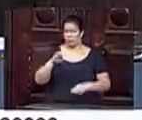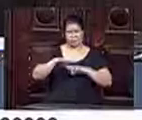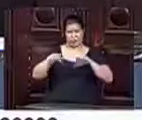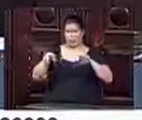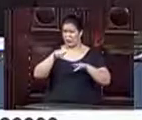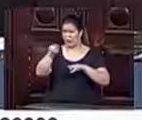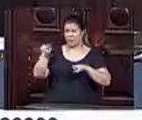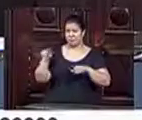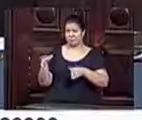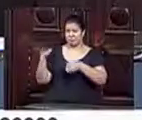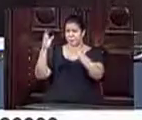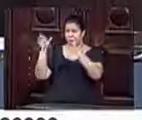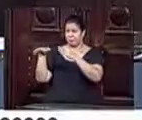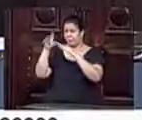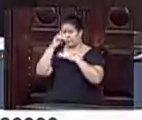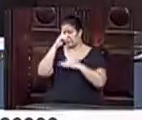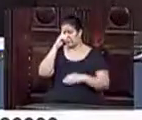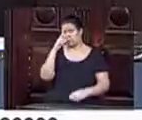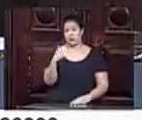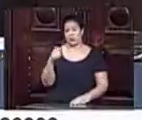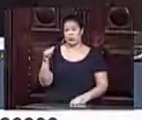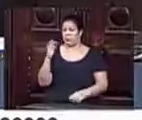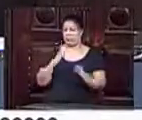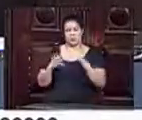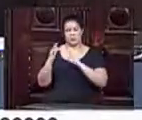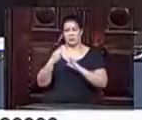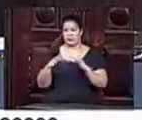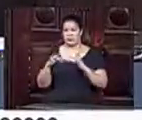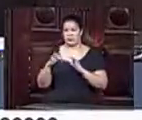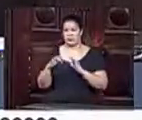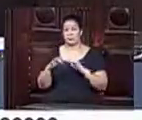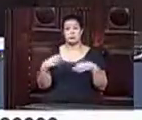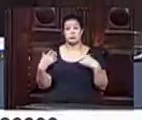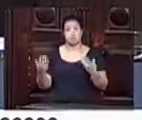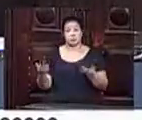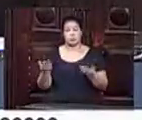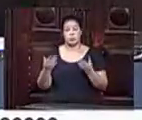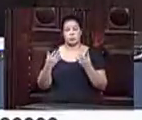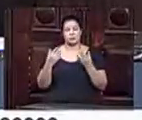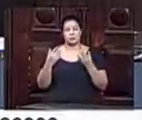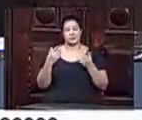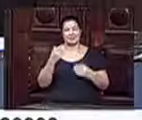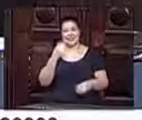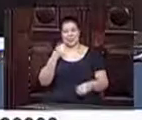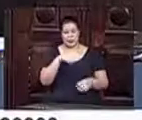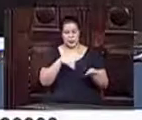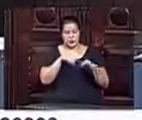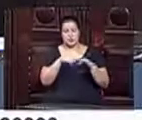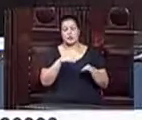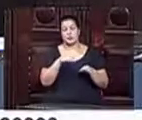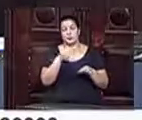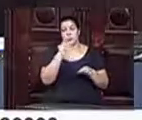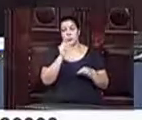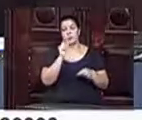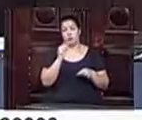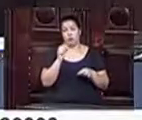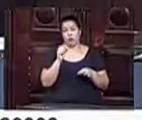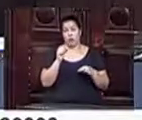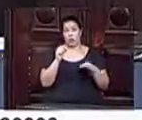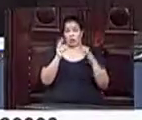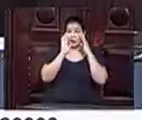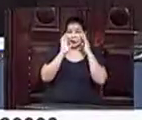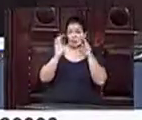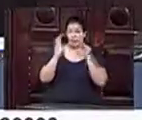para identificar os tipos de câncer mais comuns. A ideia é que esse projeto venha atender